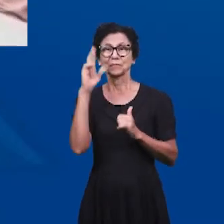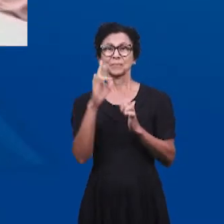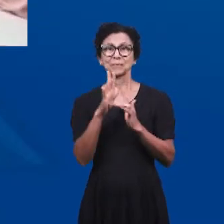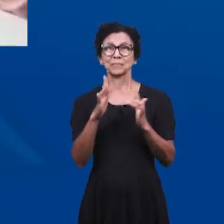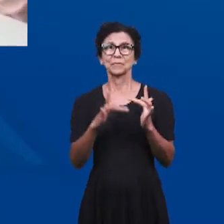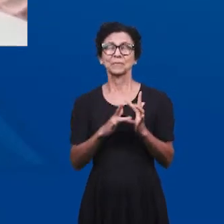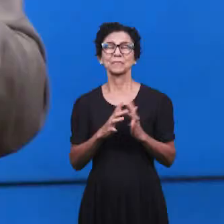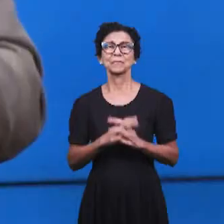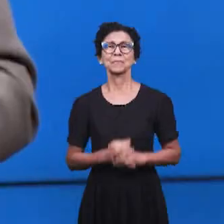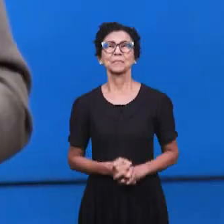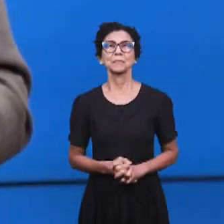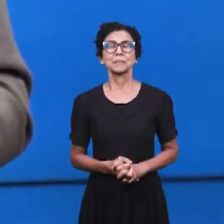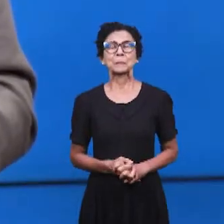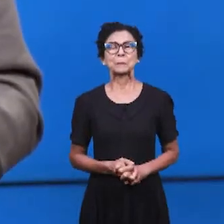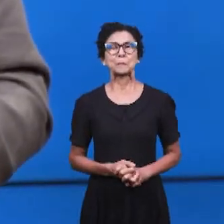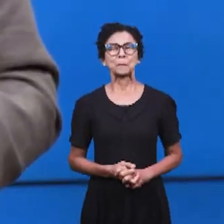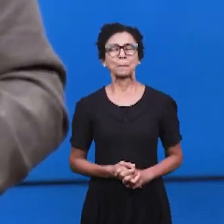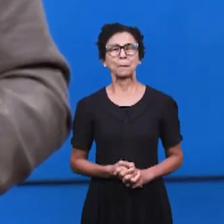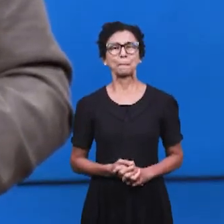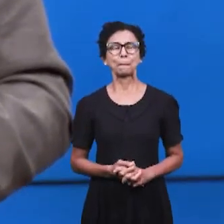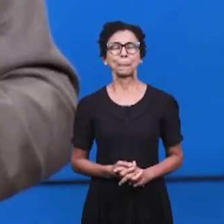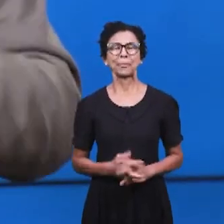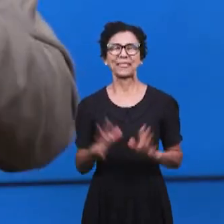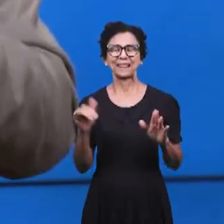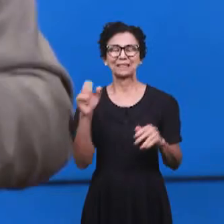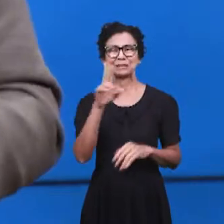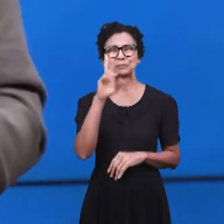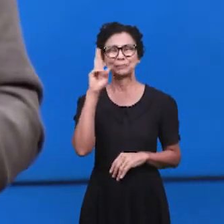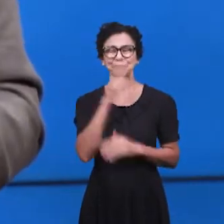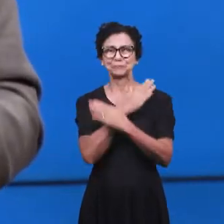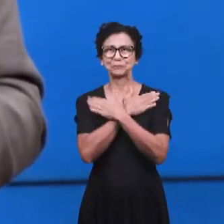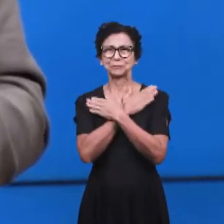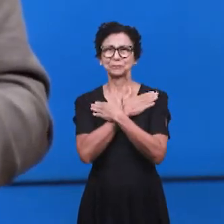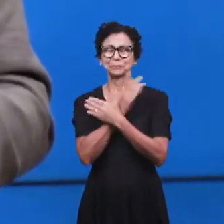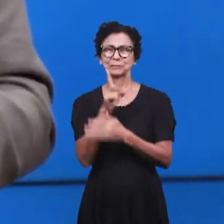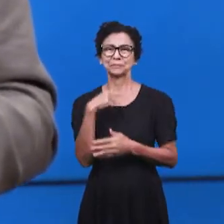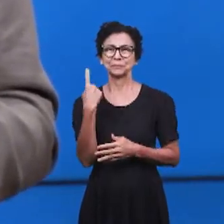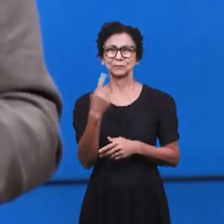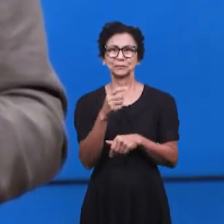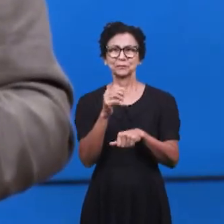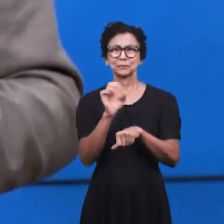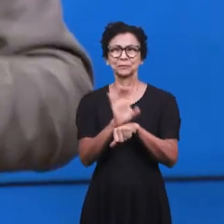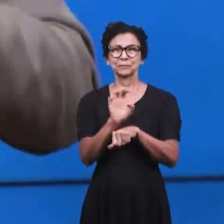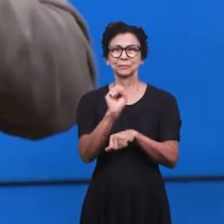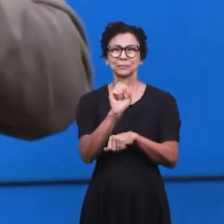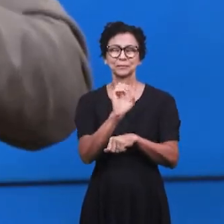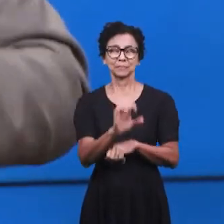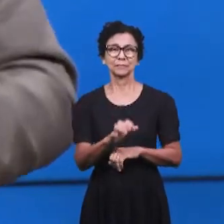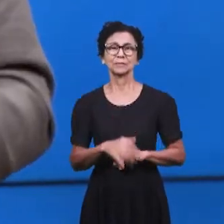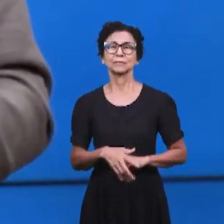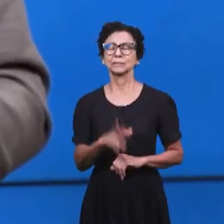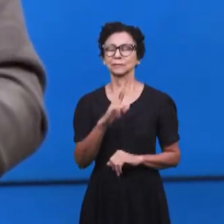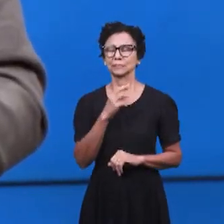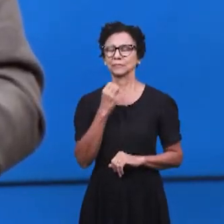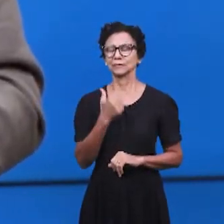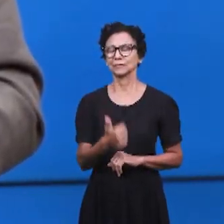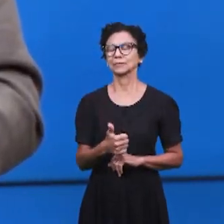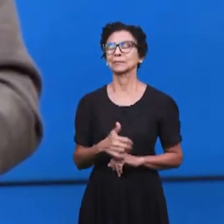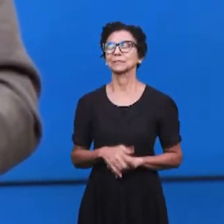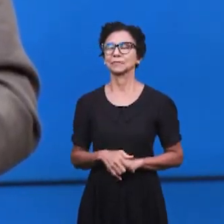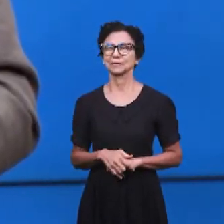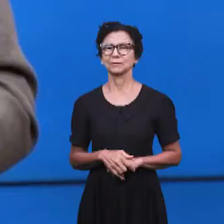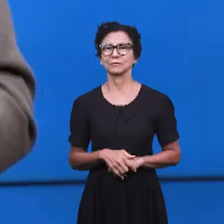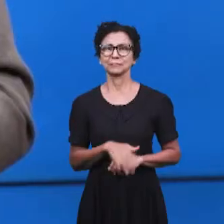Jesus, irmãos. Amém. Louvado seja o nome do Senhor. Um grande abraço para os irmãos de Santa Catarina. Resposta muito boa,